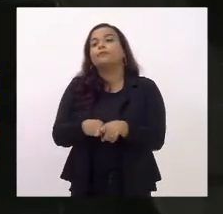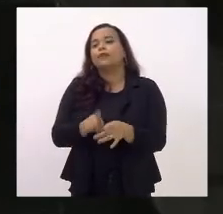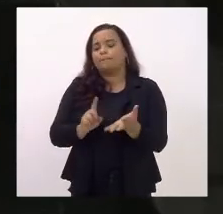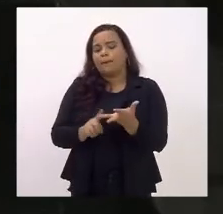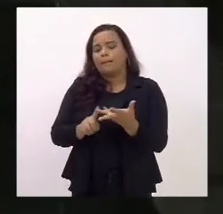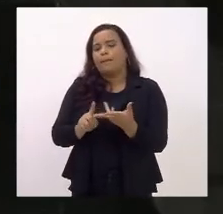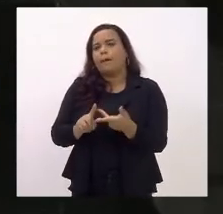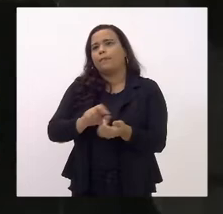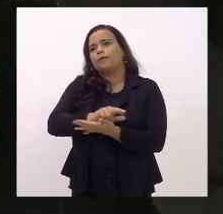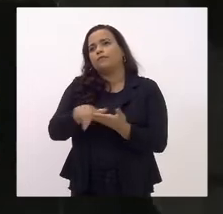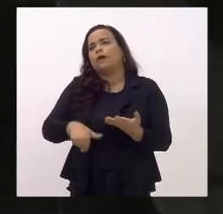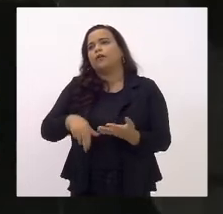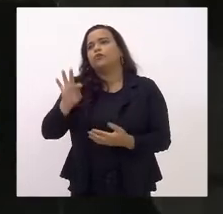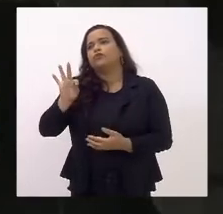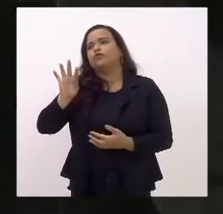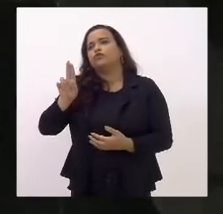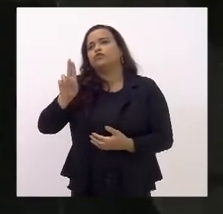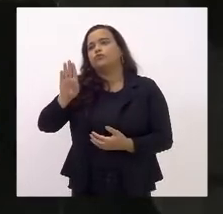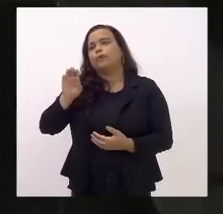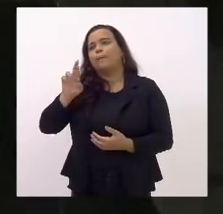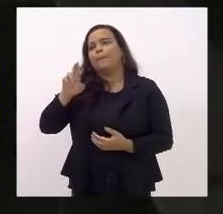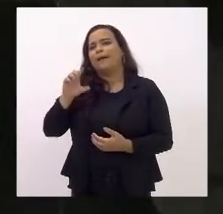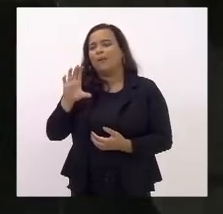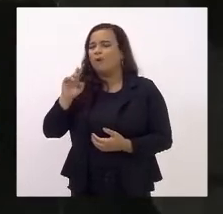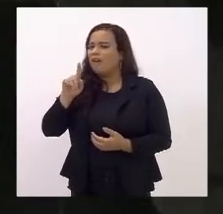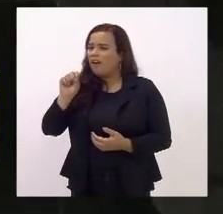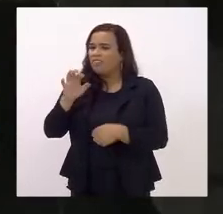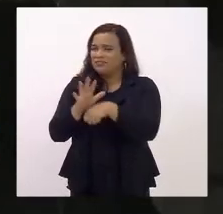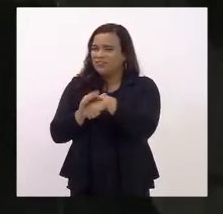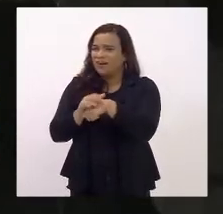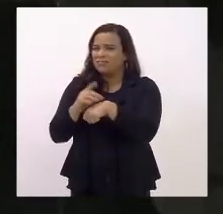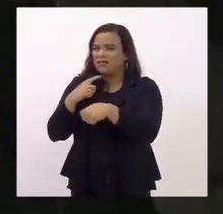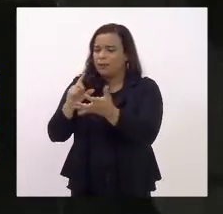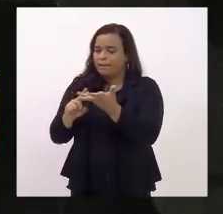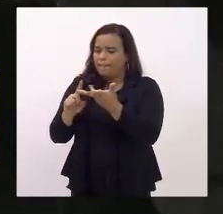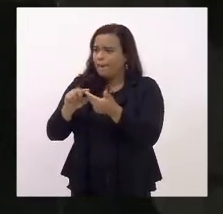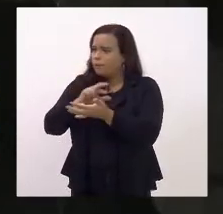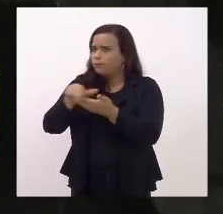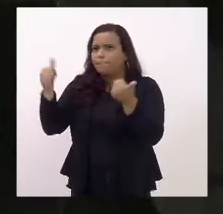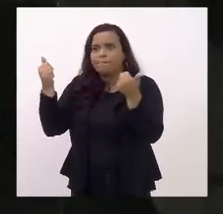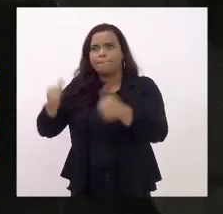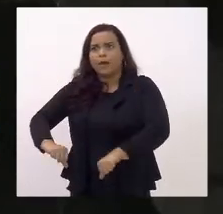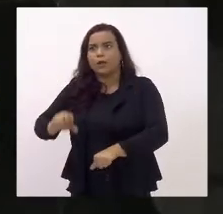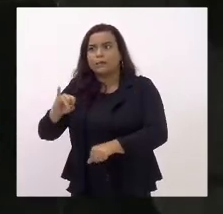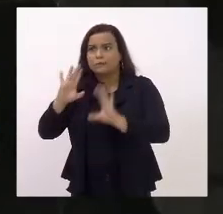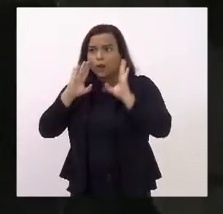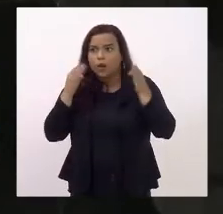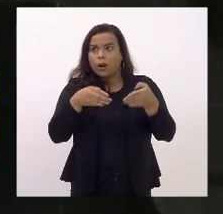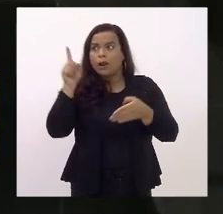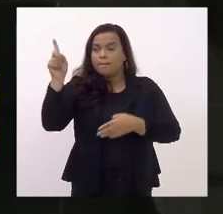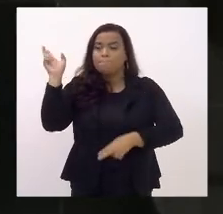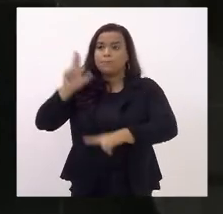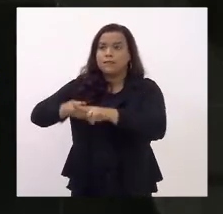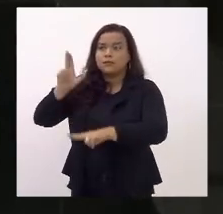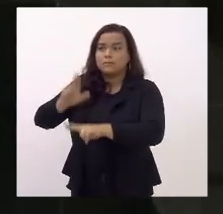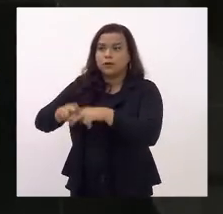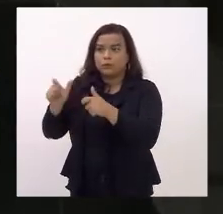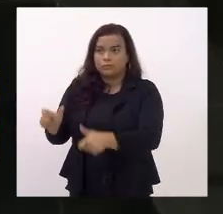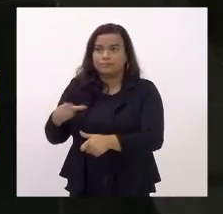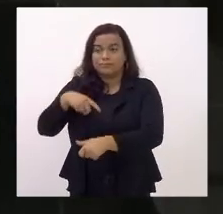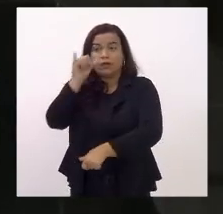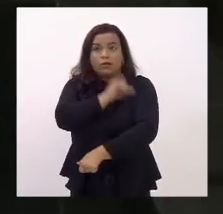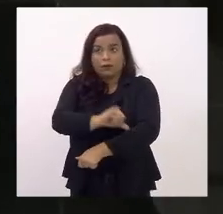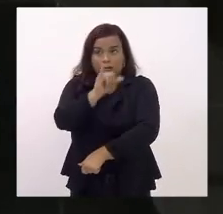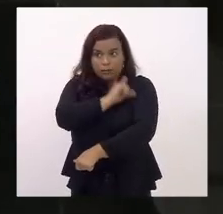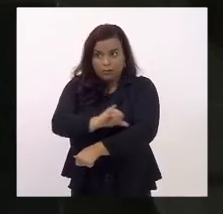indicadores da tuberculose, que são ainda piores se a gente se voltar apenas para o sistema prisional. O Rio de Janeiro, como Estado, tem